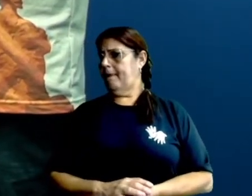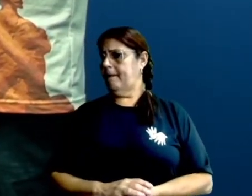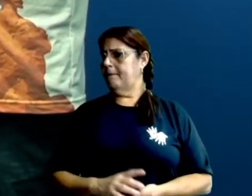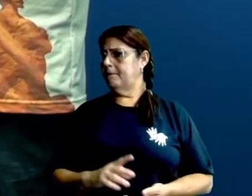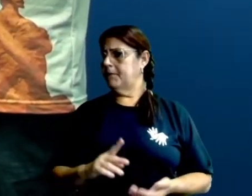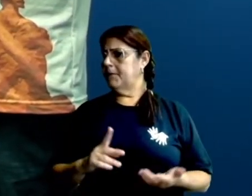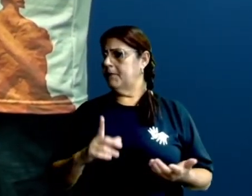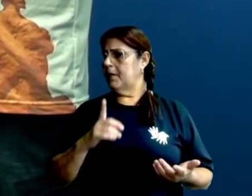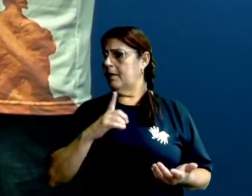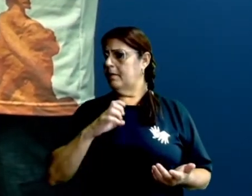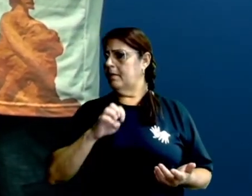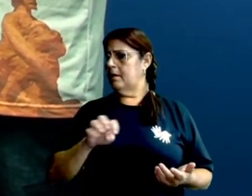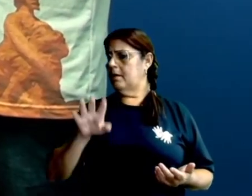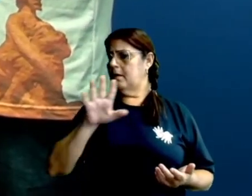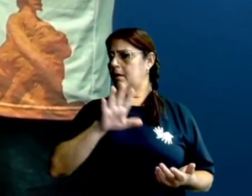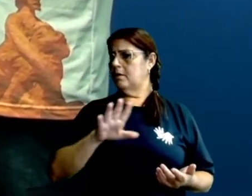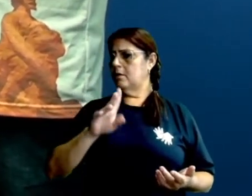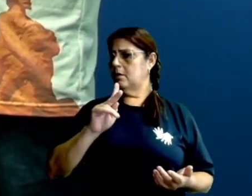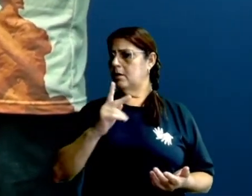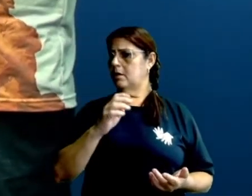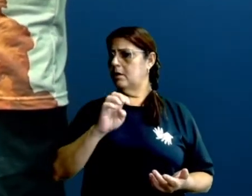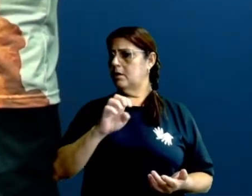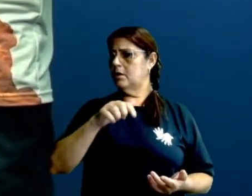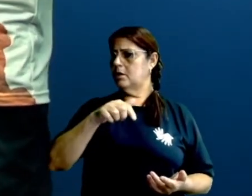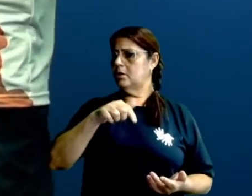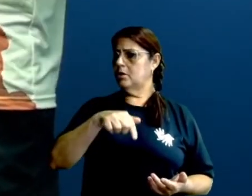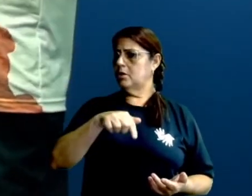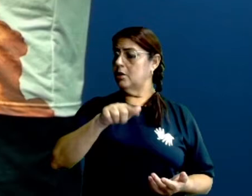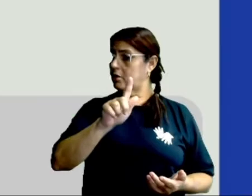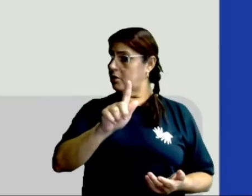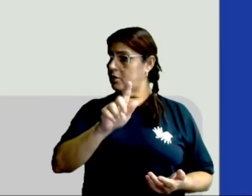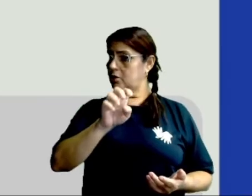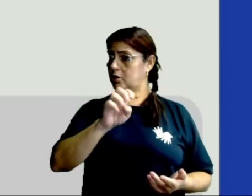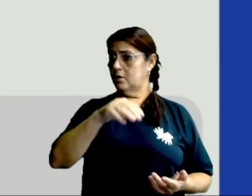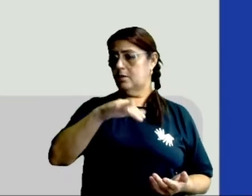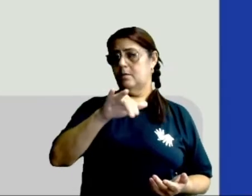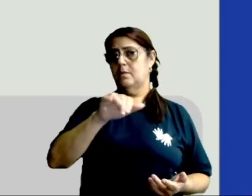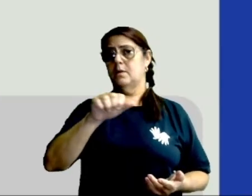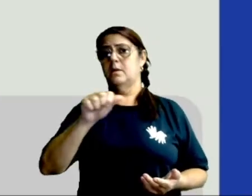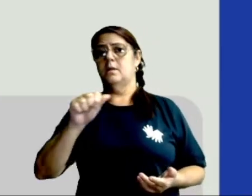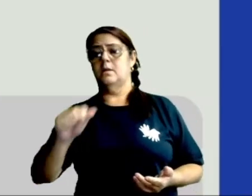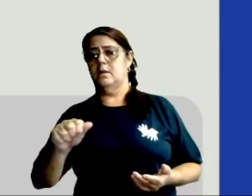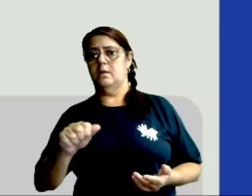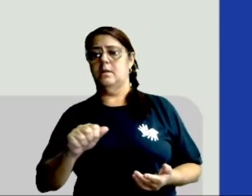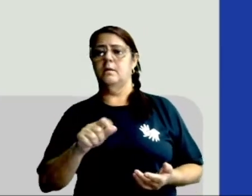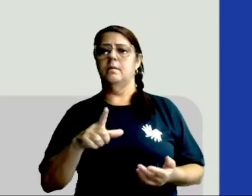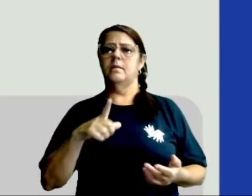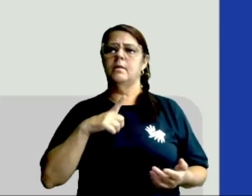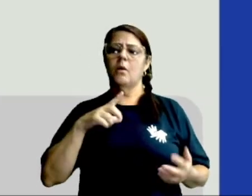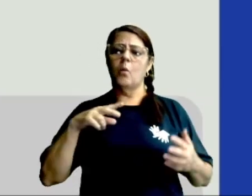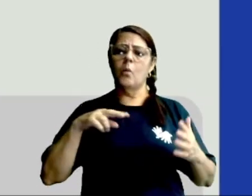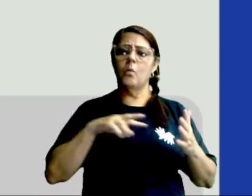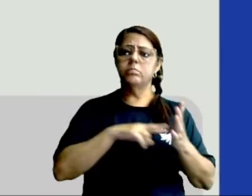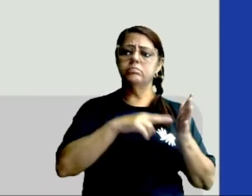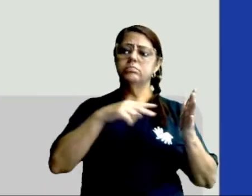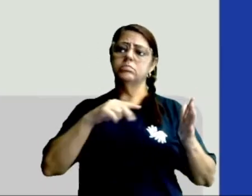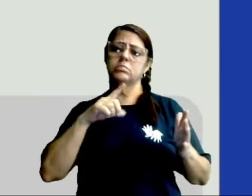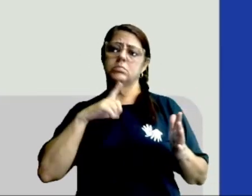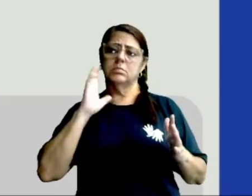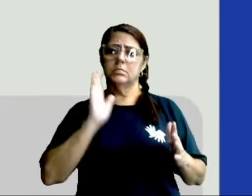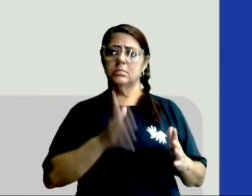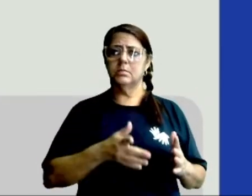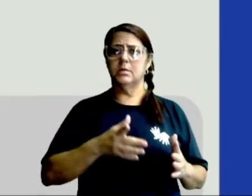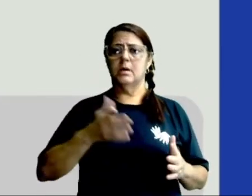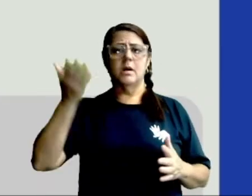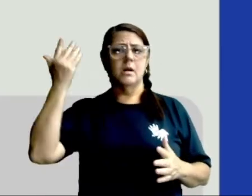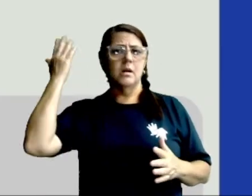A hegemonia europeia e a divisão do mundo em Ocidente e Oriente. Então, esse conceito de Ocidente e Oriente eles já